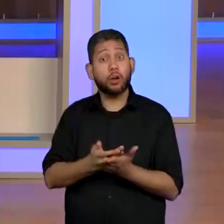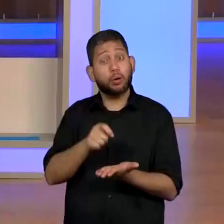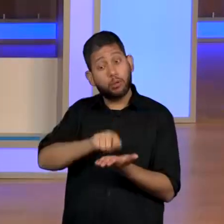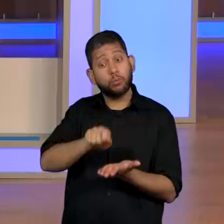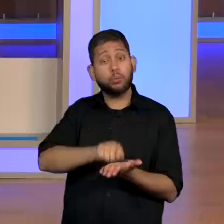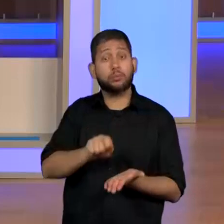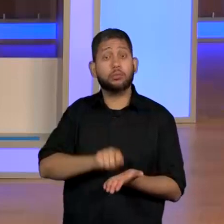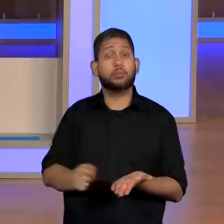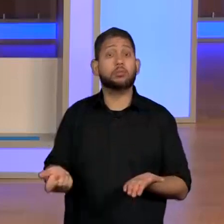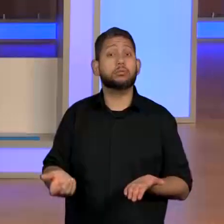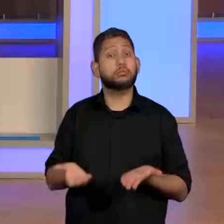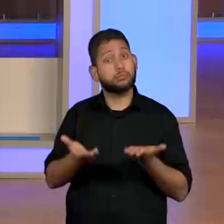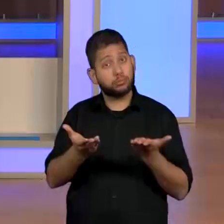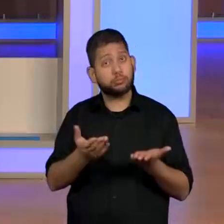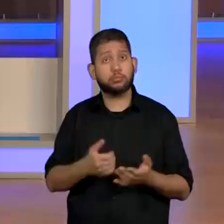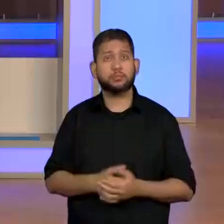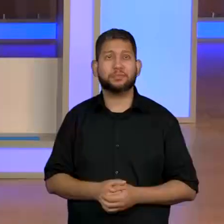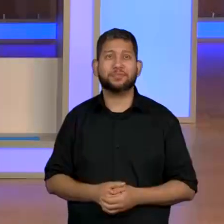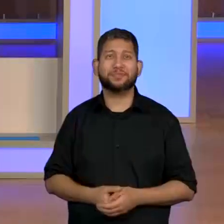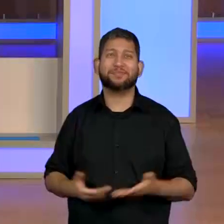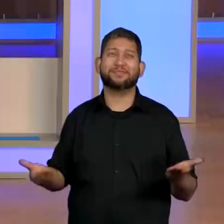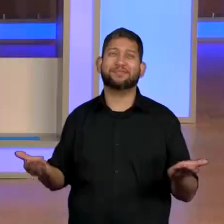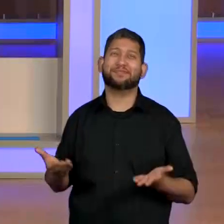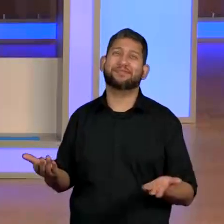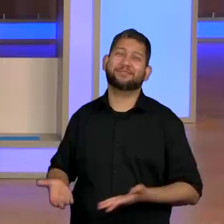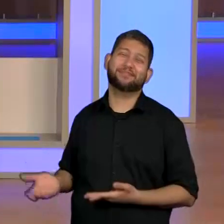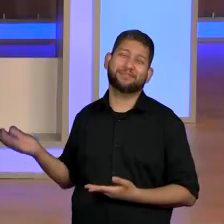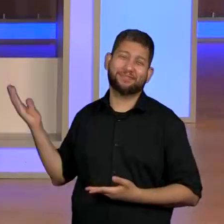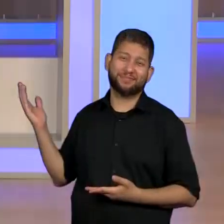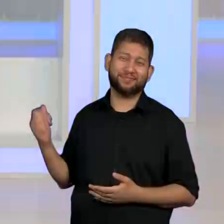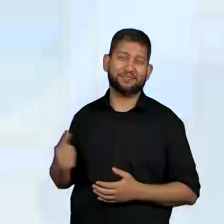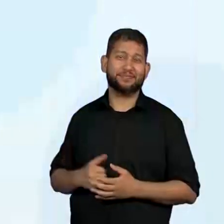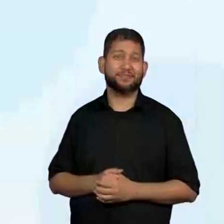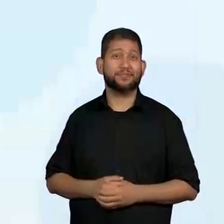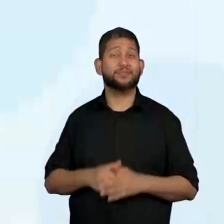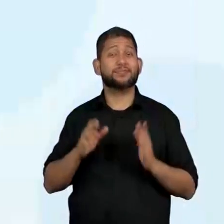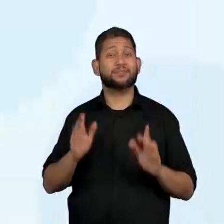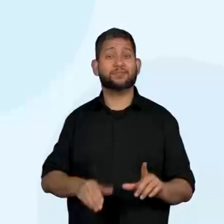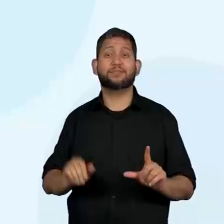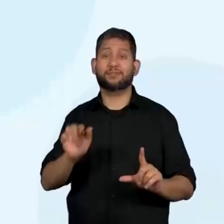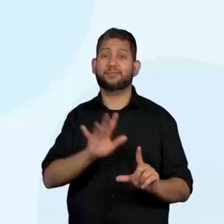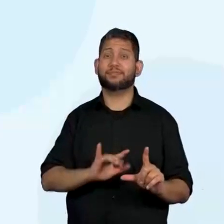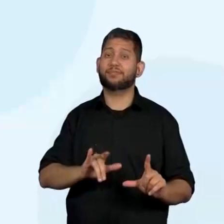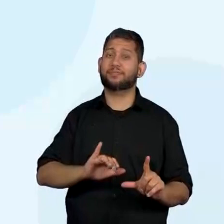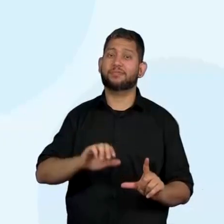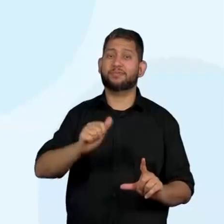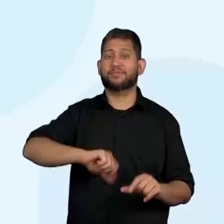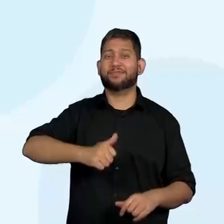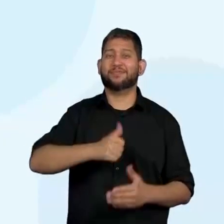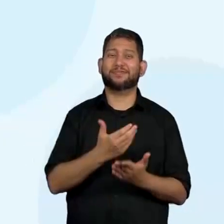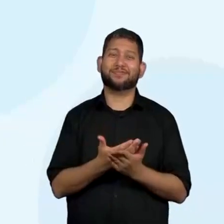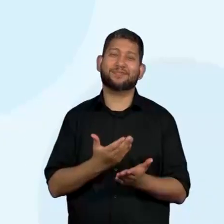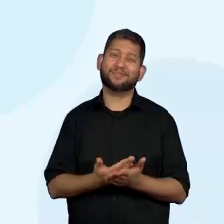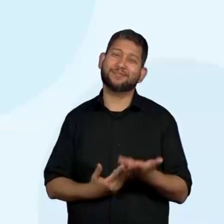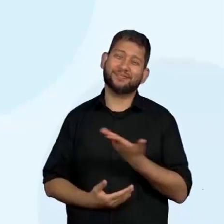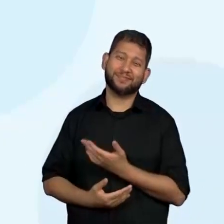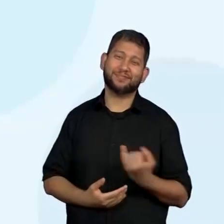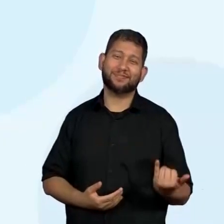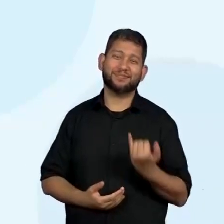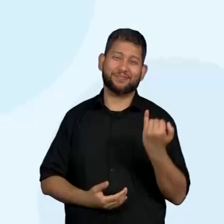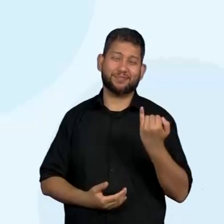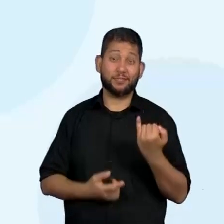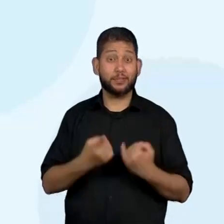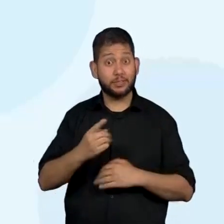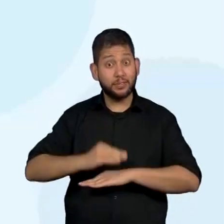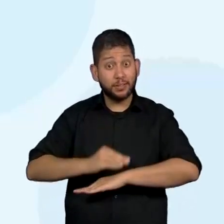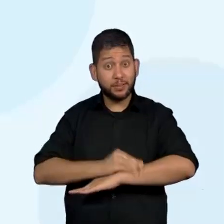exatamente e Olha só pessoal já temos aqui também algo que é muito importante se você gostou aí de aprender a fazer o sapo